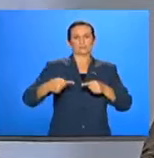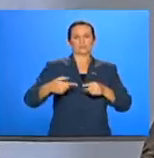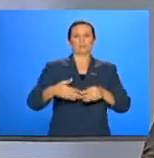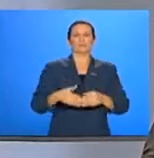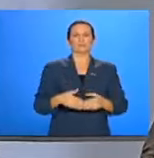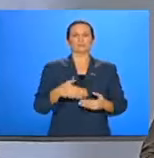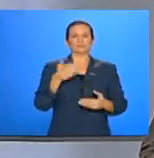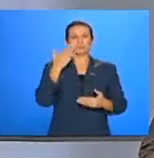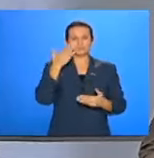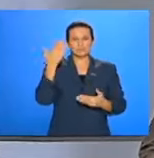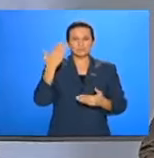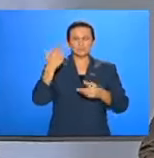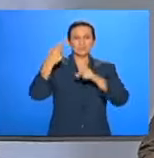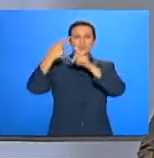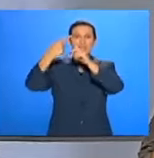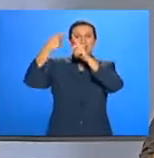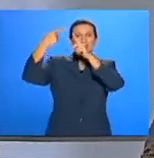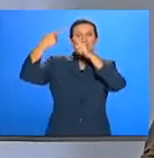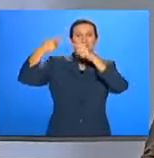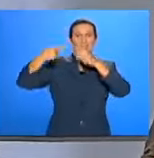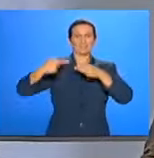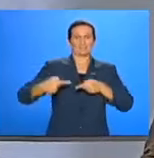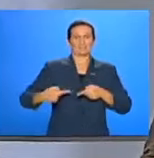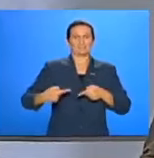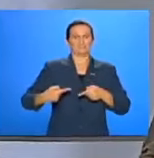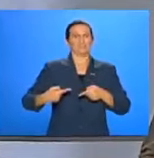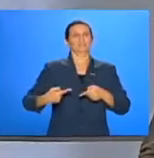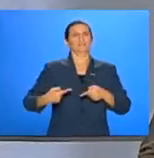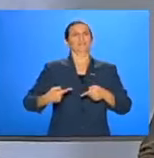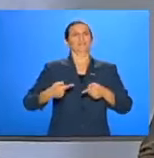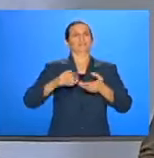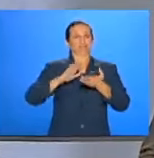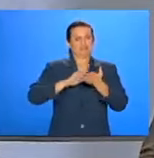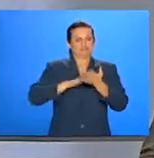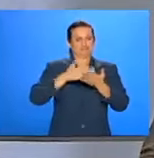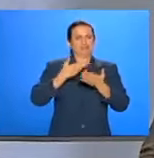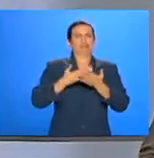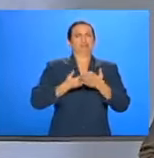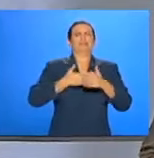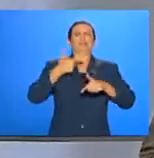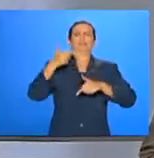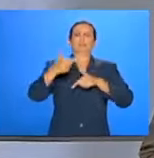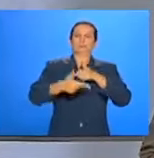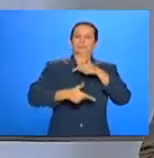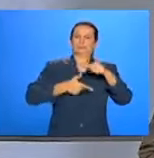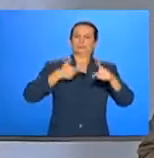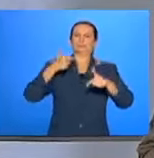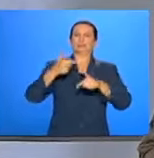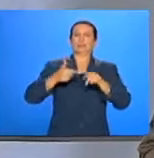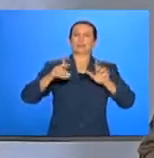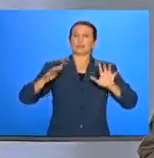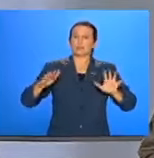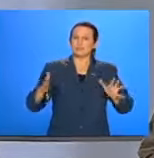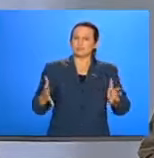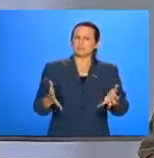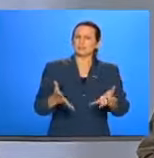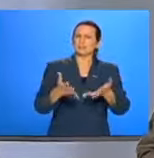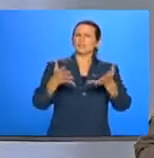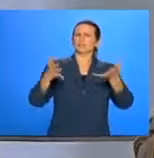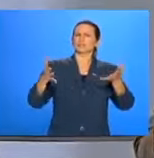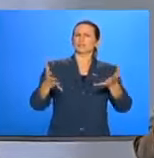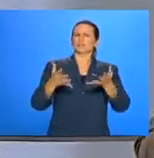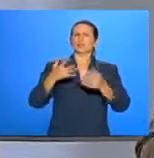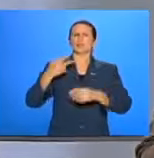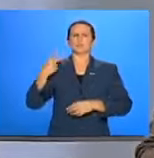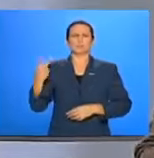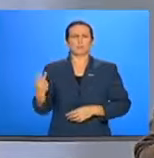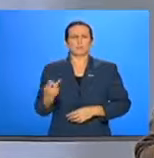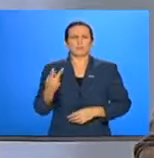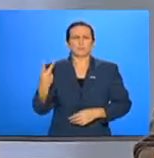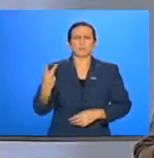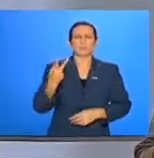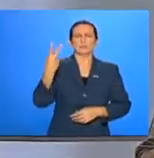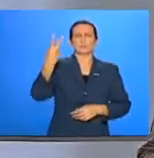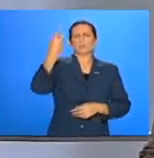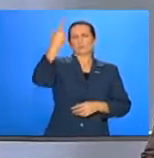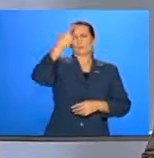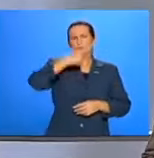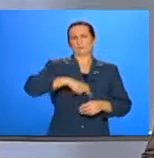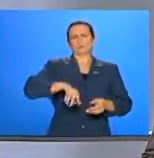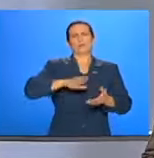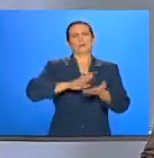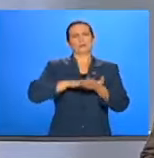um desafio ser profissional intérprete. O incentivo e a valorização dessa profissão são